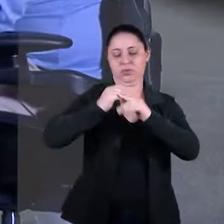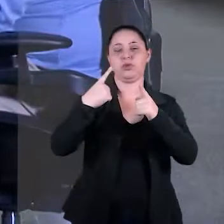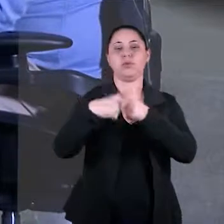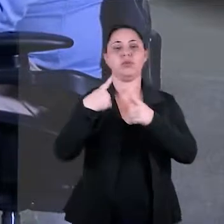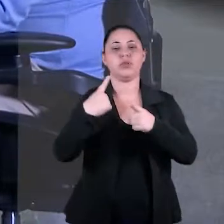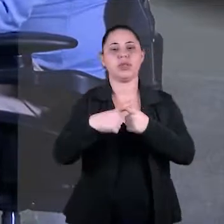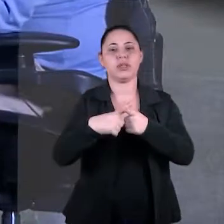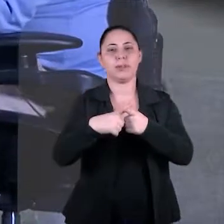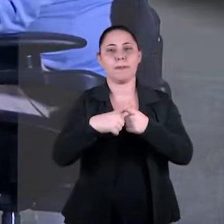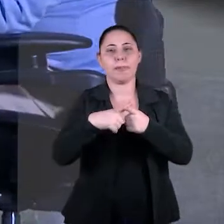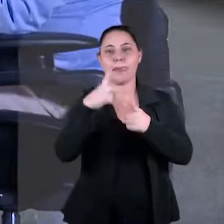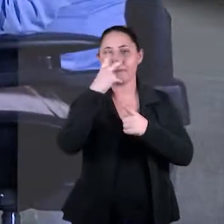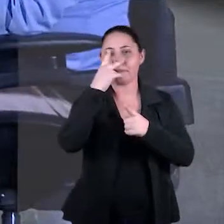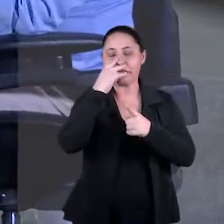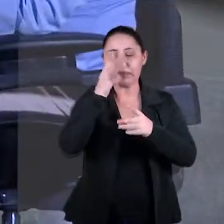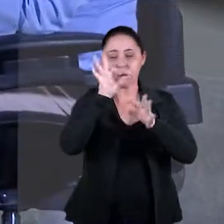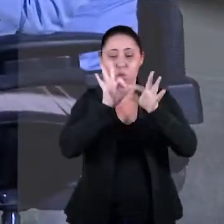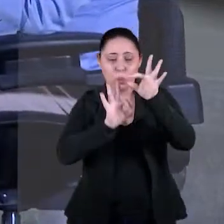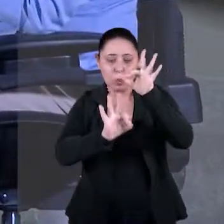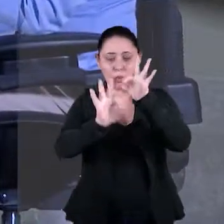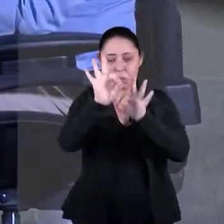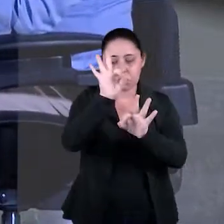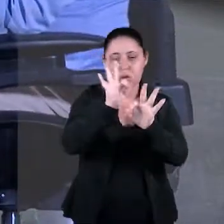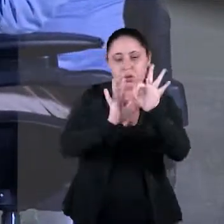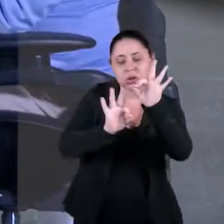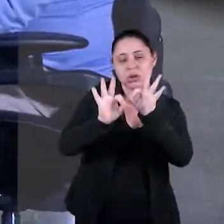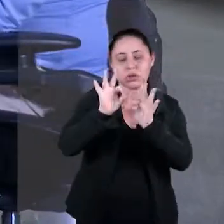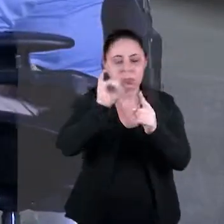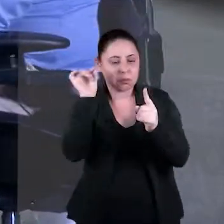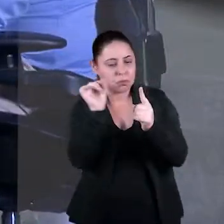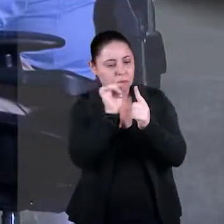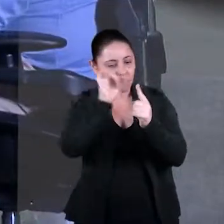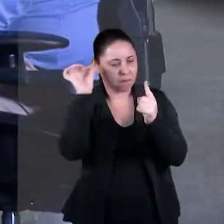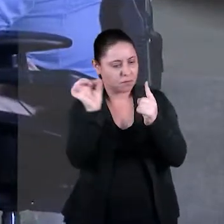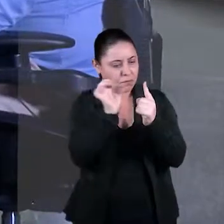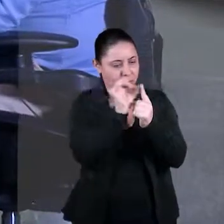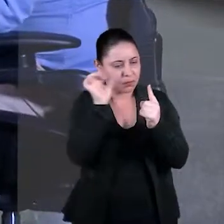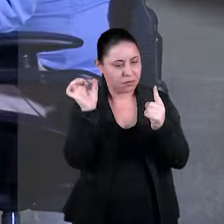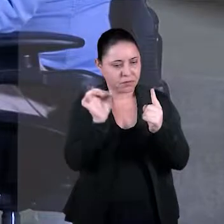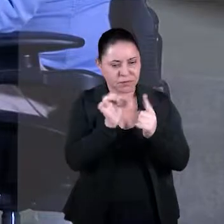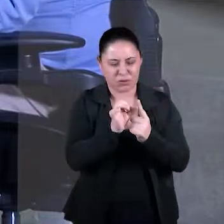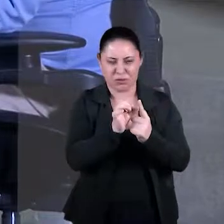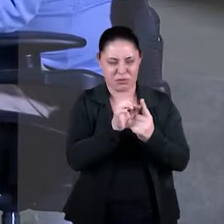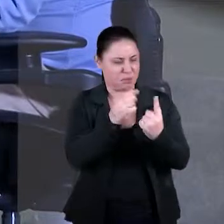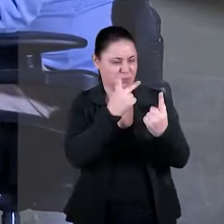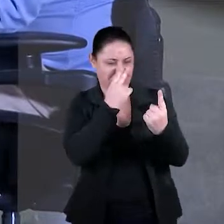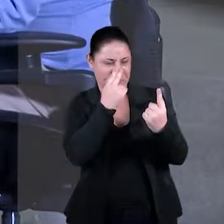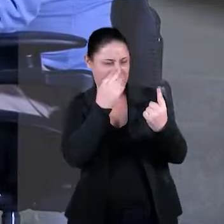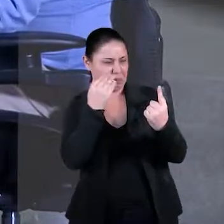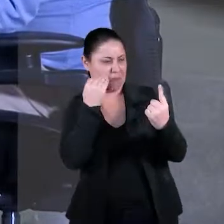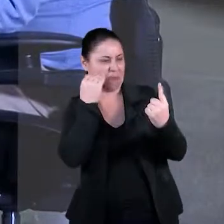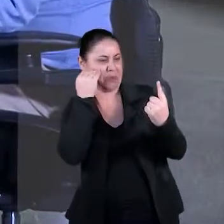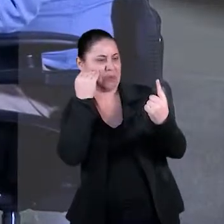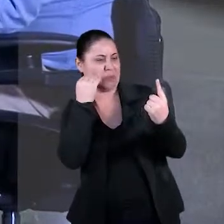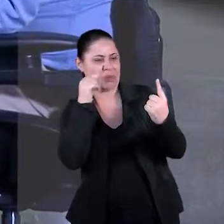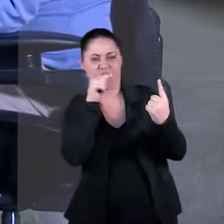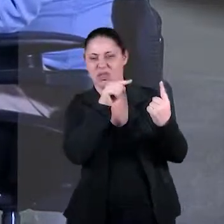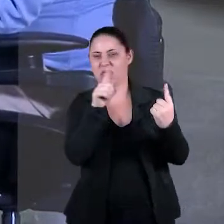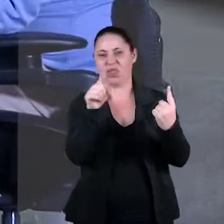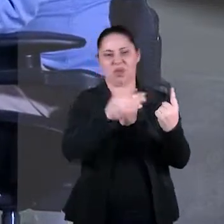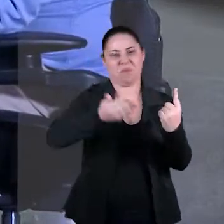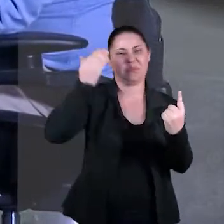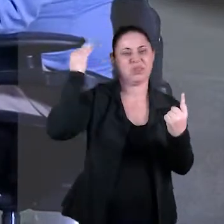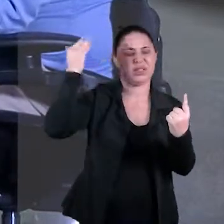que a gente fala de artesanal, que implanta fio por fio, a gente não traz mais aquele aspecto de cabelo de boneca do transplante